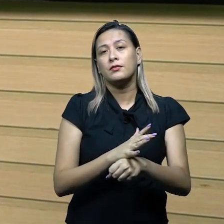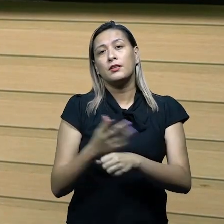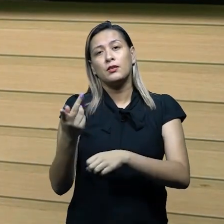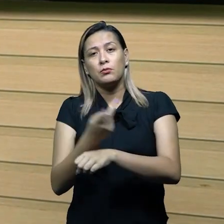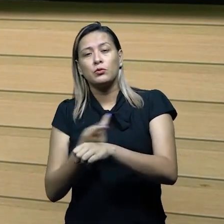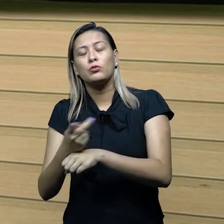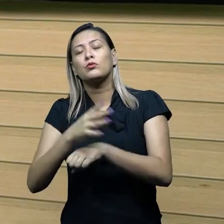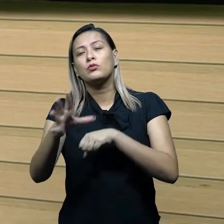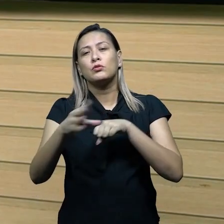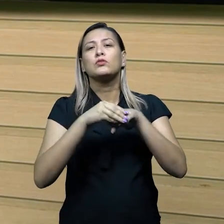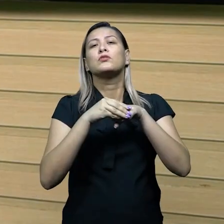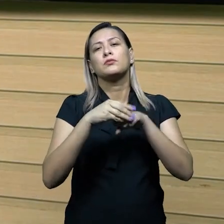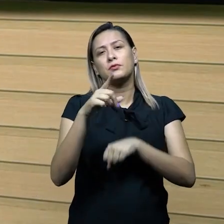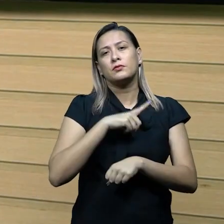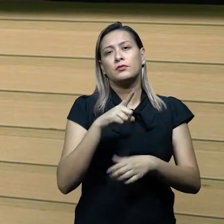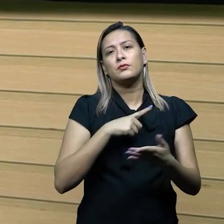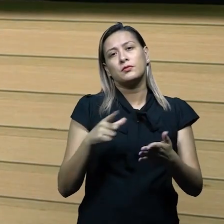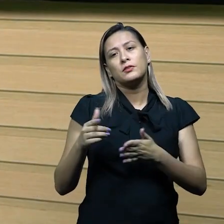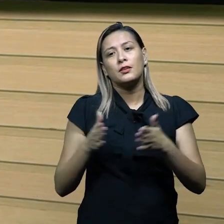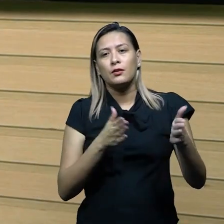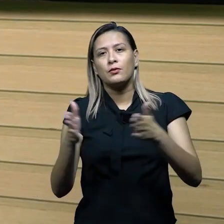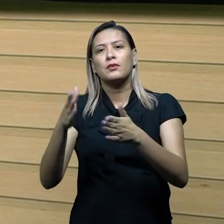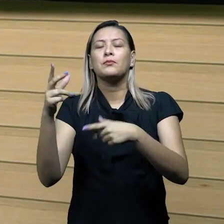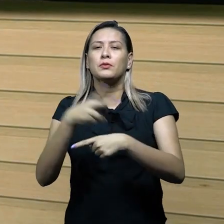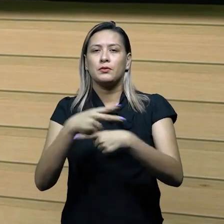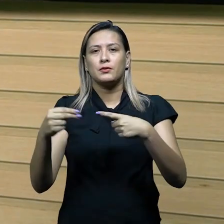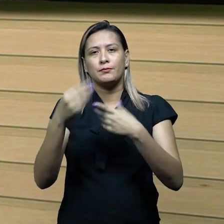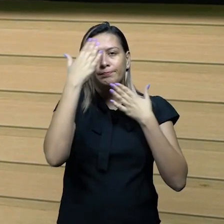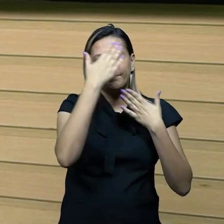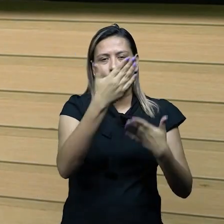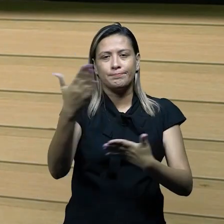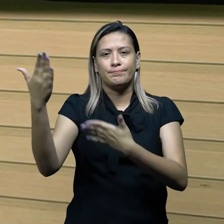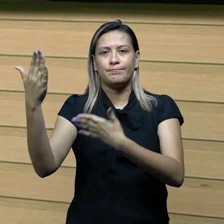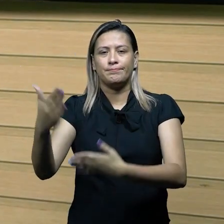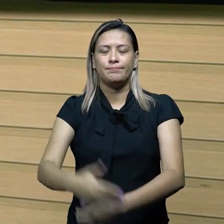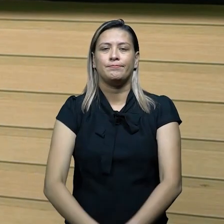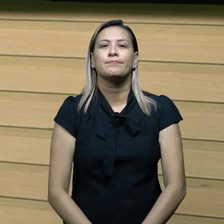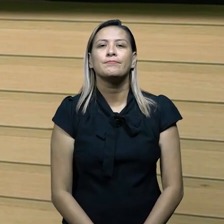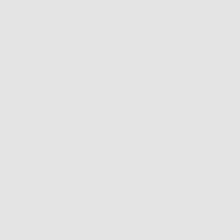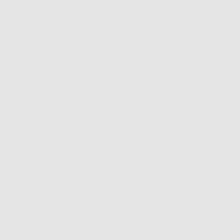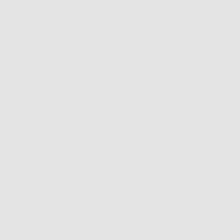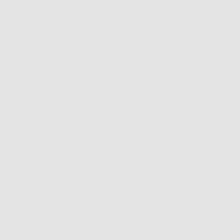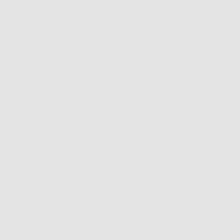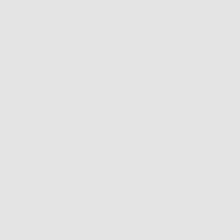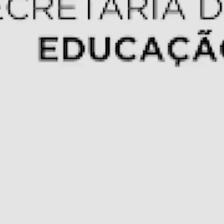do conhecimento, e o conhecimento certamente é o caminho para o sucesso. Meu muito obrigado.